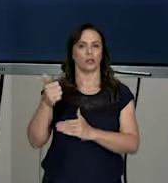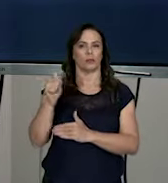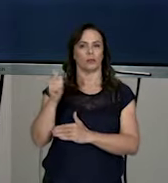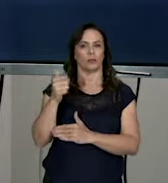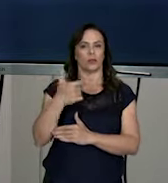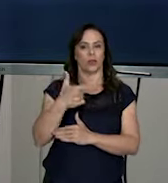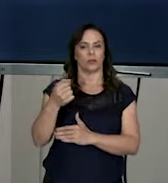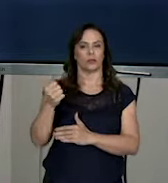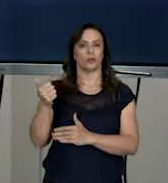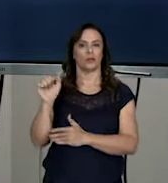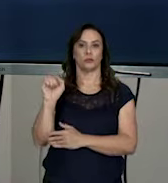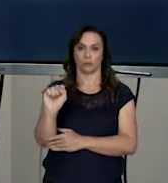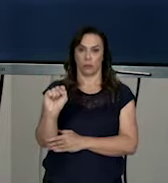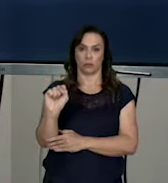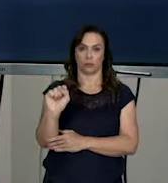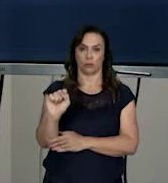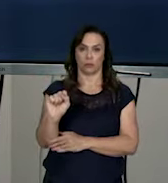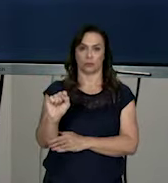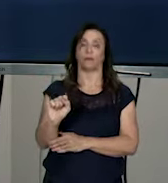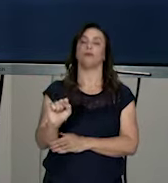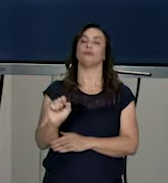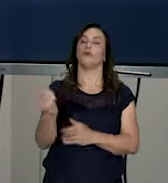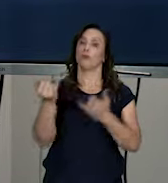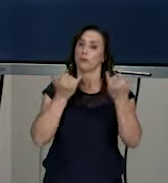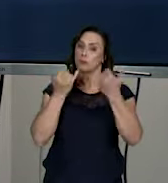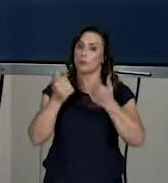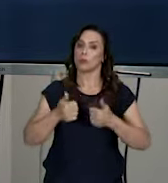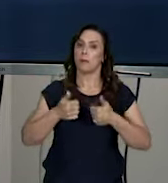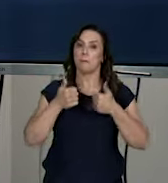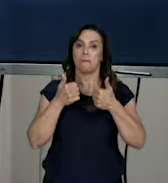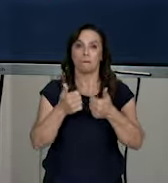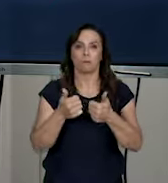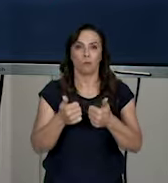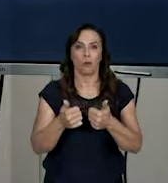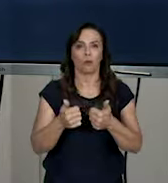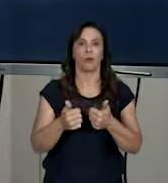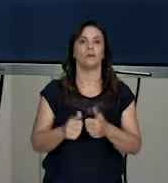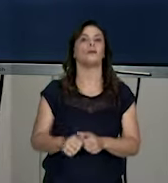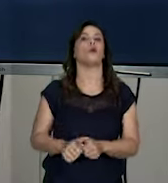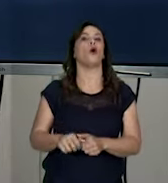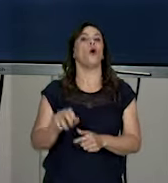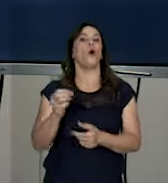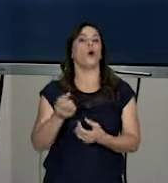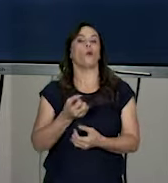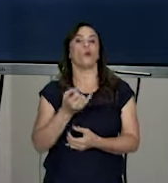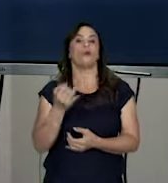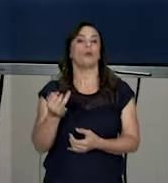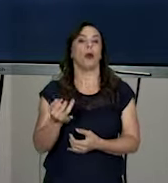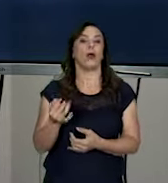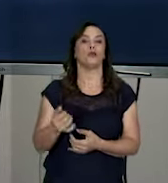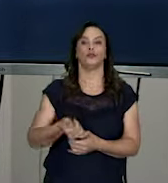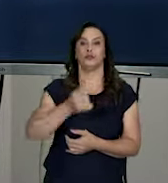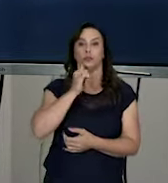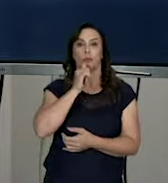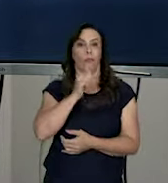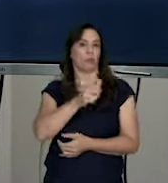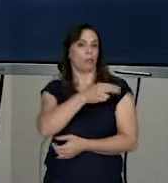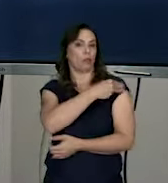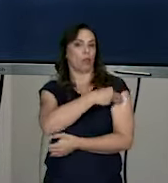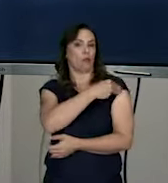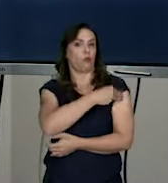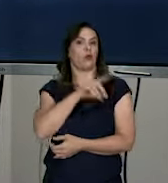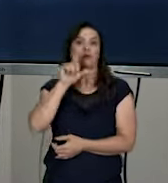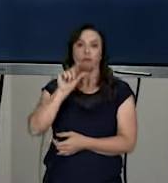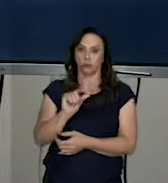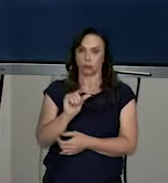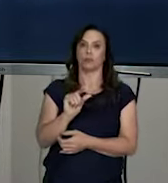boa. A redução de 11% no consumo de bebidas alcoólicas no Brasil. E, em contrapartida, um outro fato muito